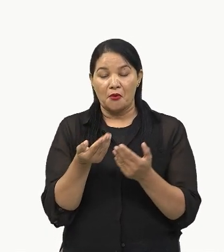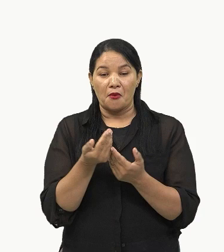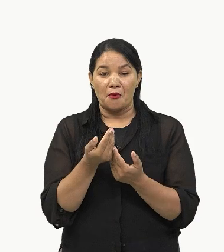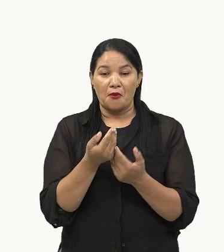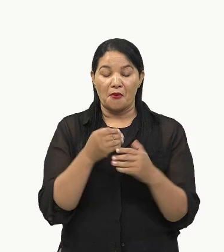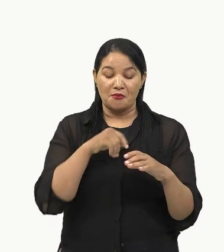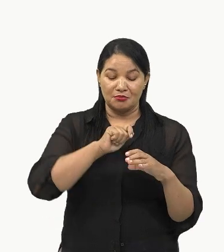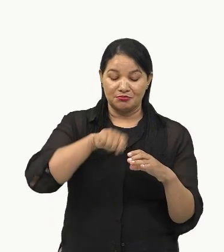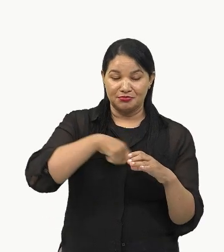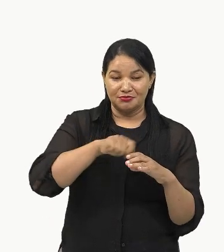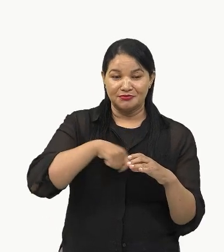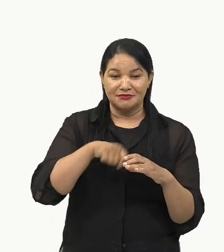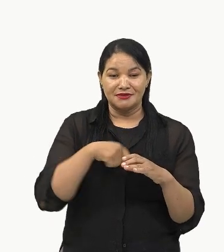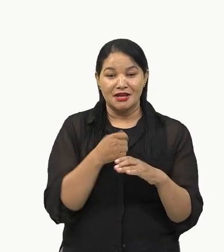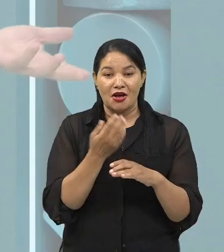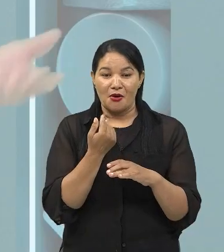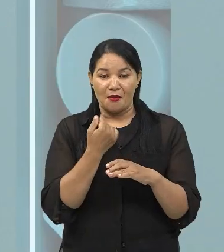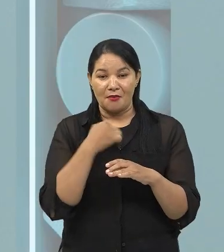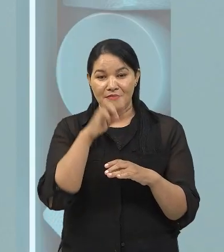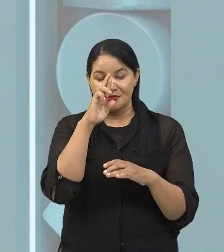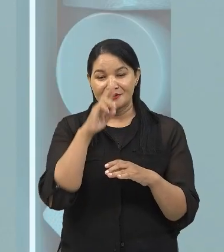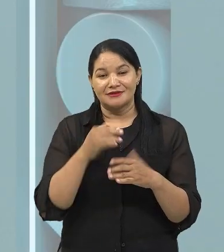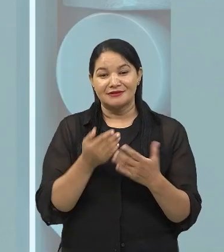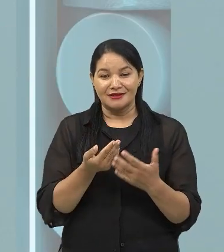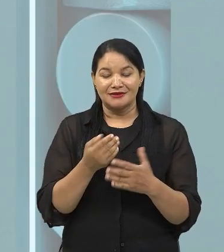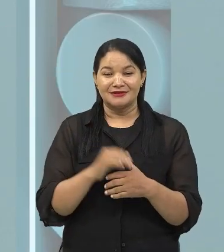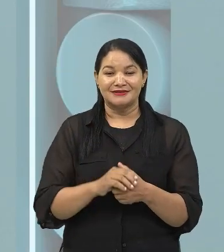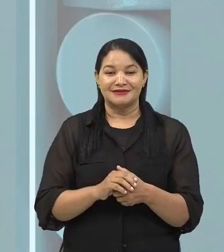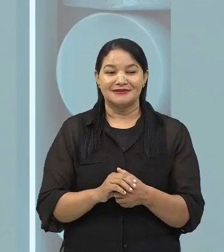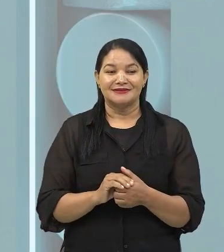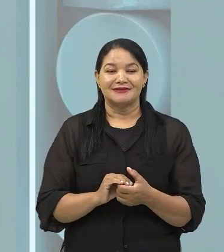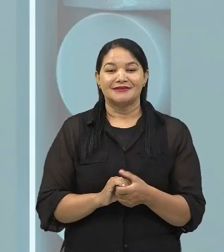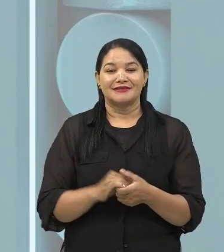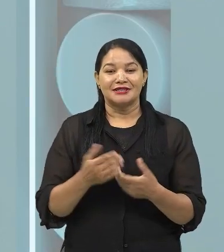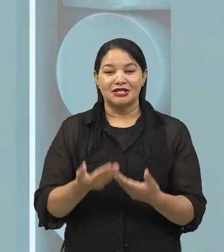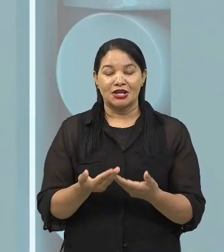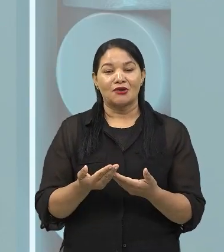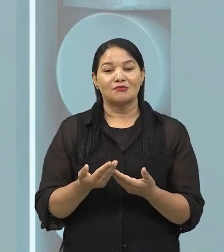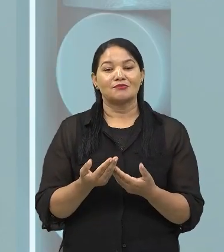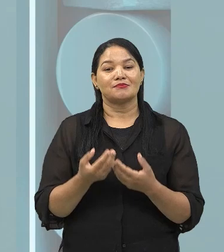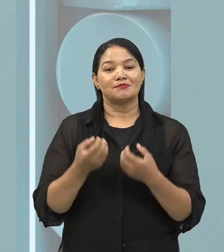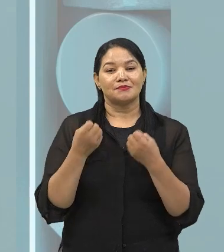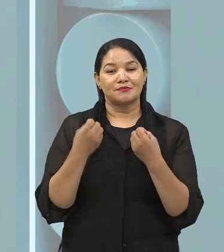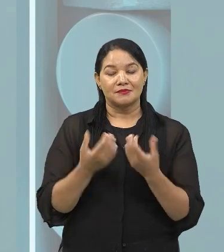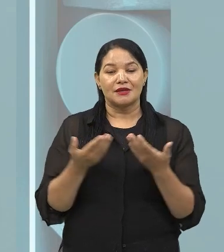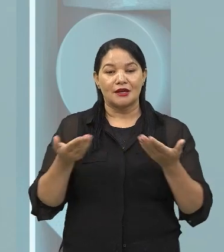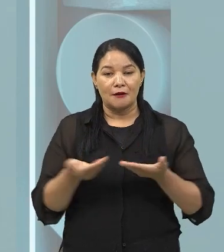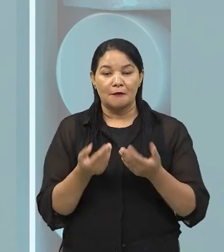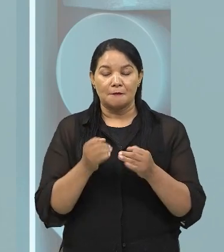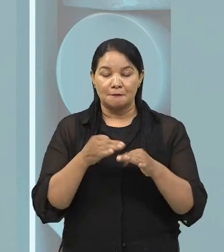Porque as cocineiras não han frito la carne. Sim? É isso aí, pessoal. Aqui nós